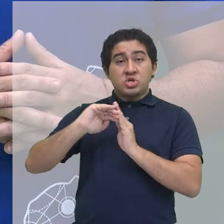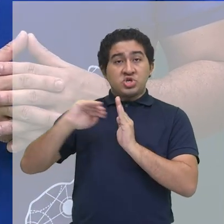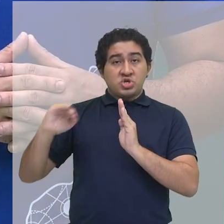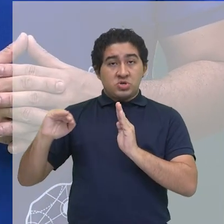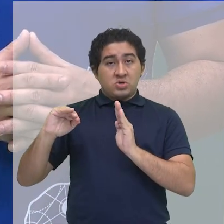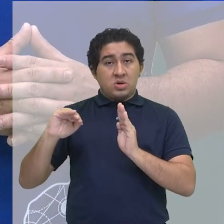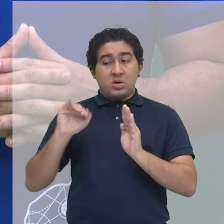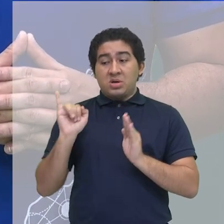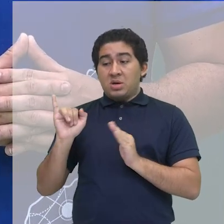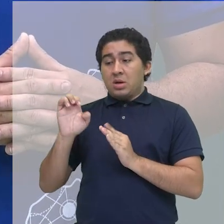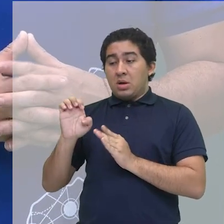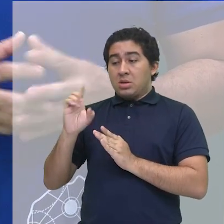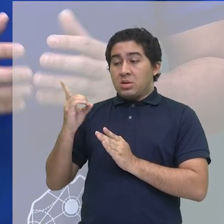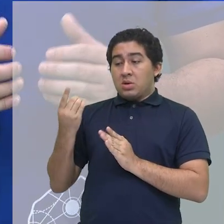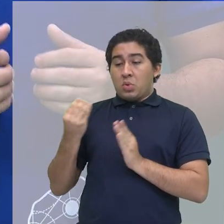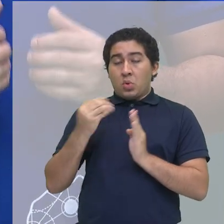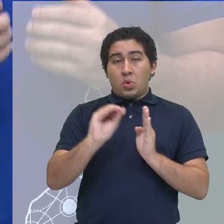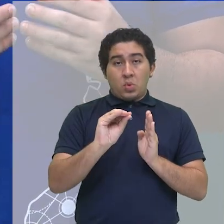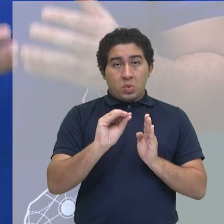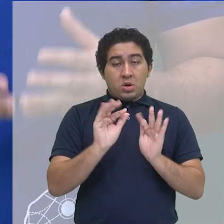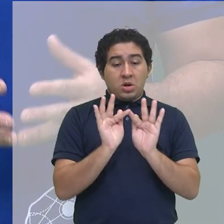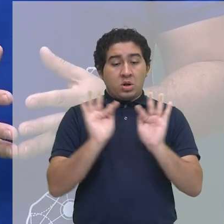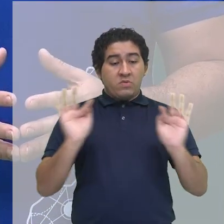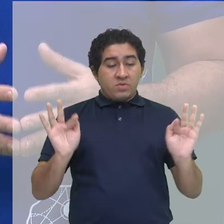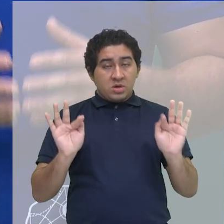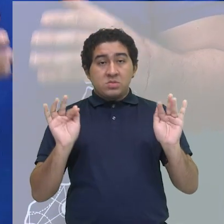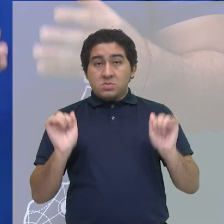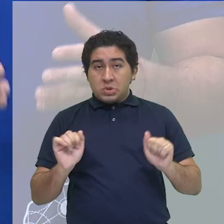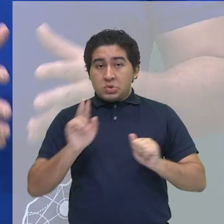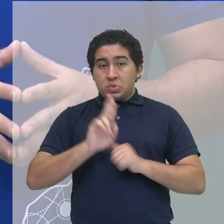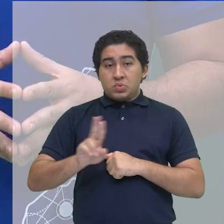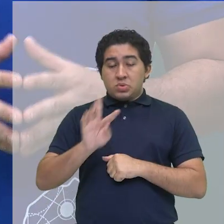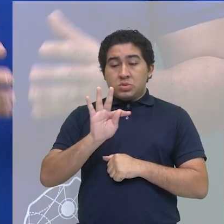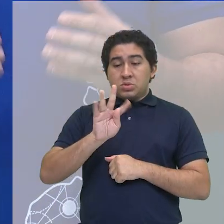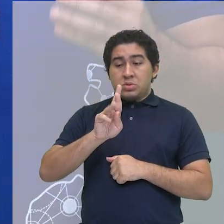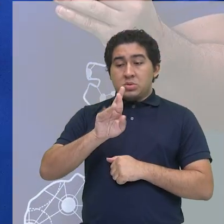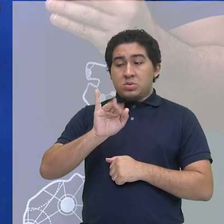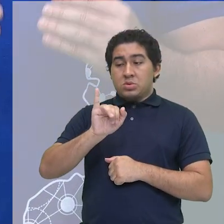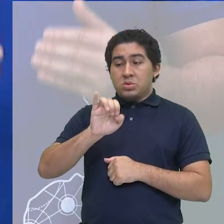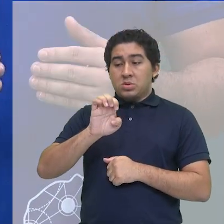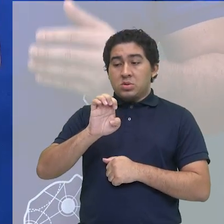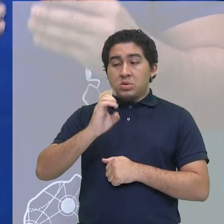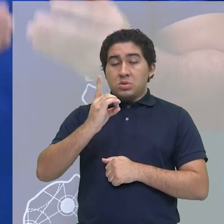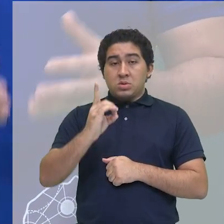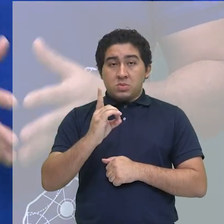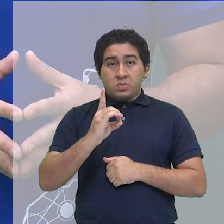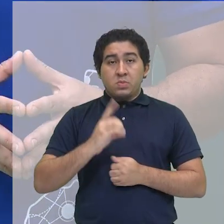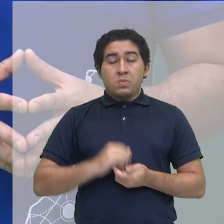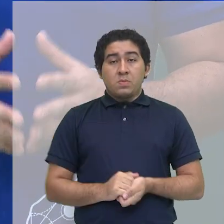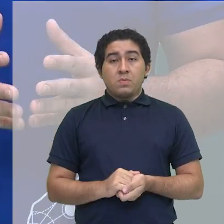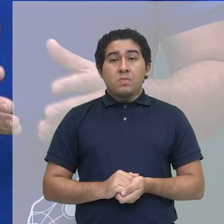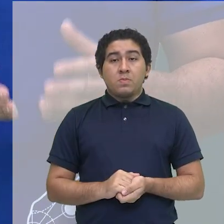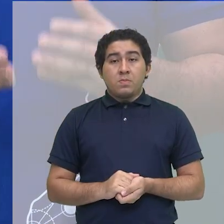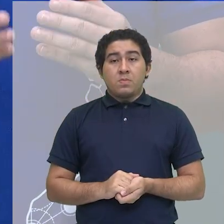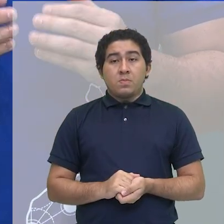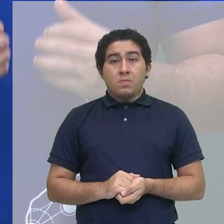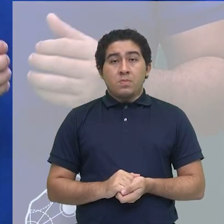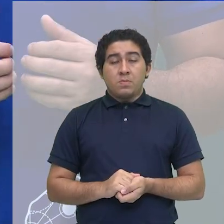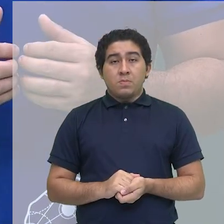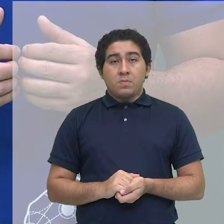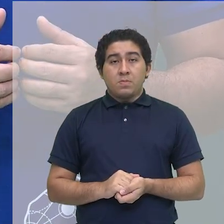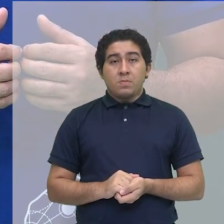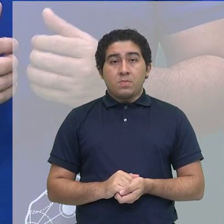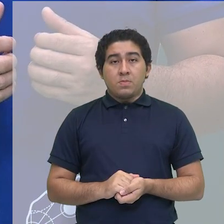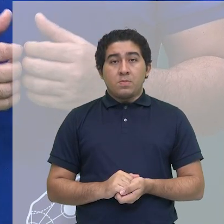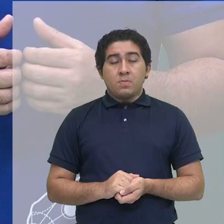o ied. I tried to do it. Eu tentei fazer isso. I